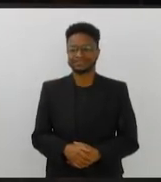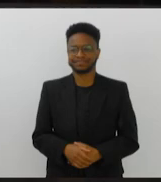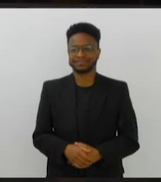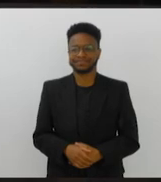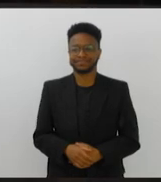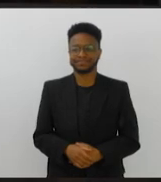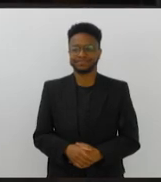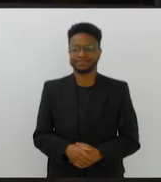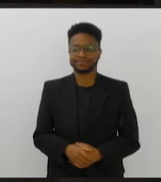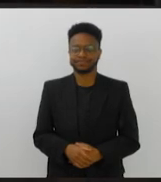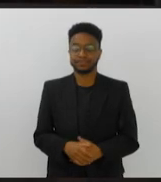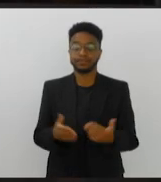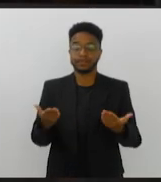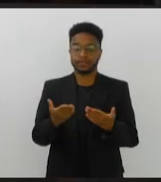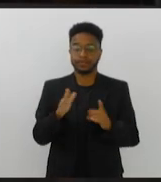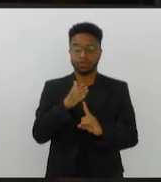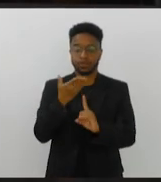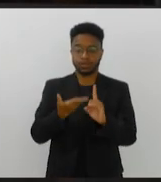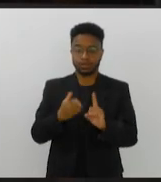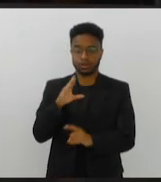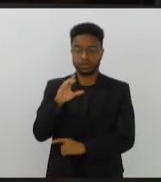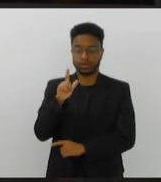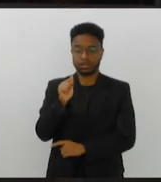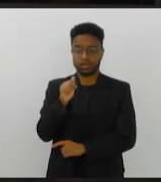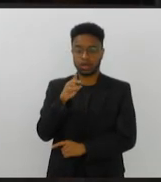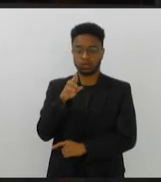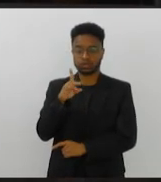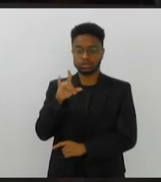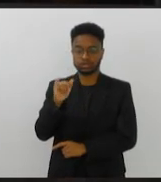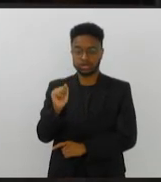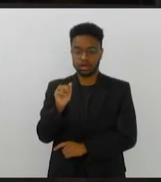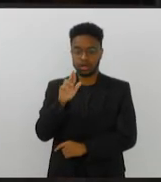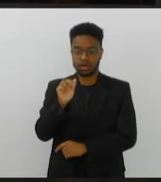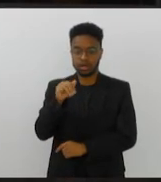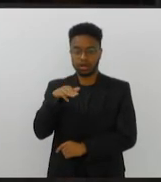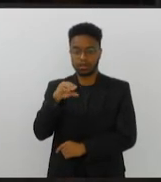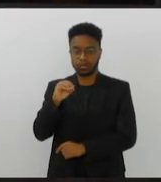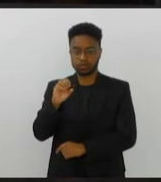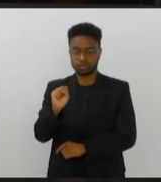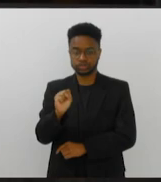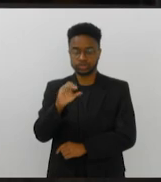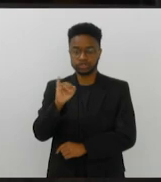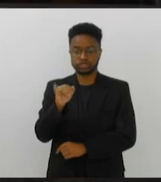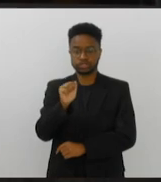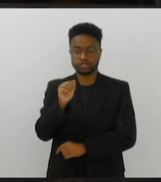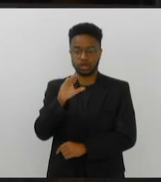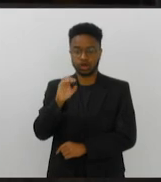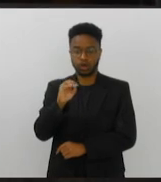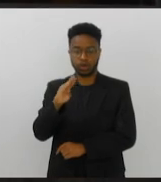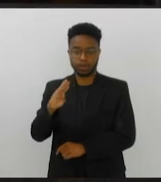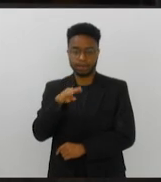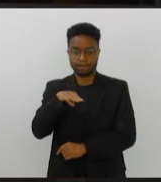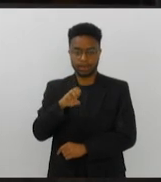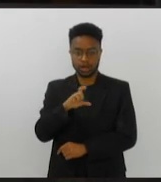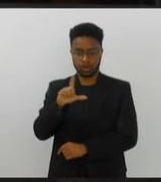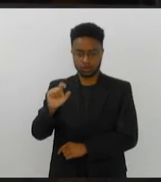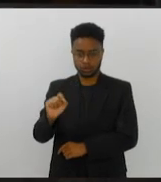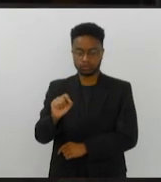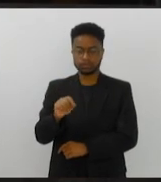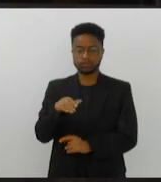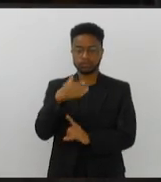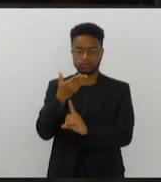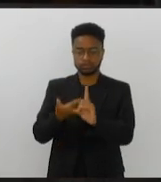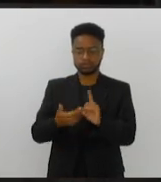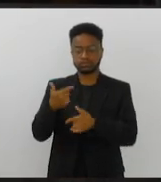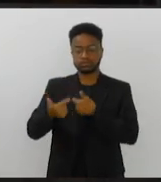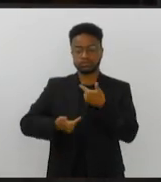Ai, meu Deus. A próxima agraciada é a senhora Cláudia Ramos Jacó Melo. Um reconhecimento do Parlamento Fluminense ao trabalho desenvolvido